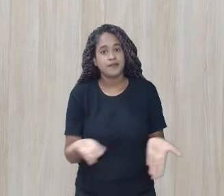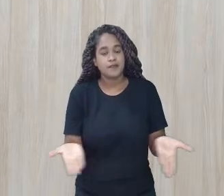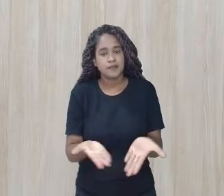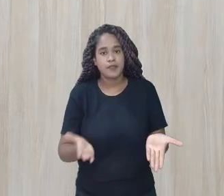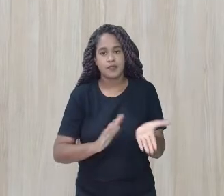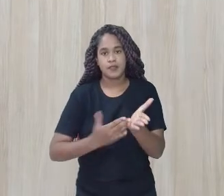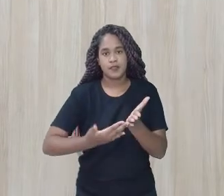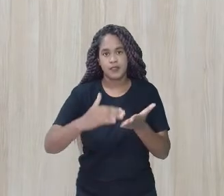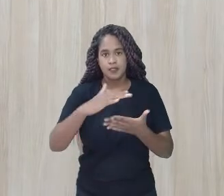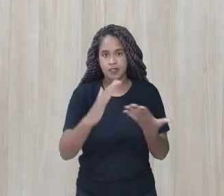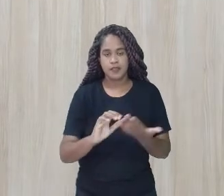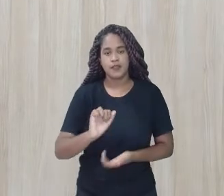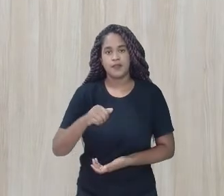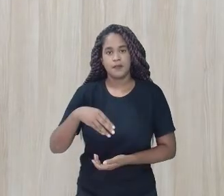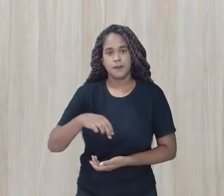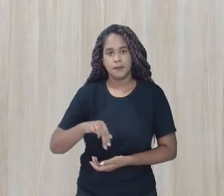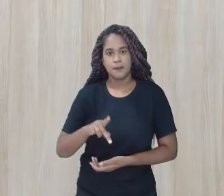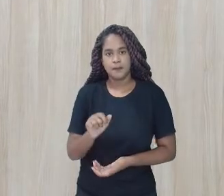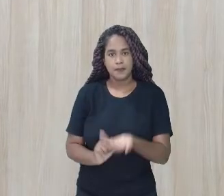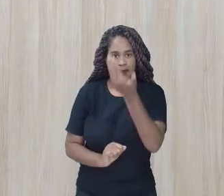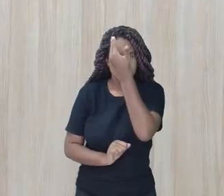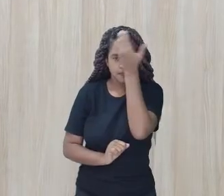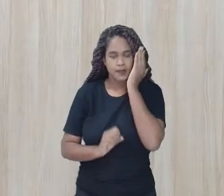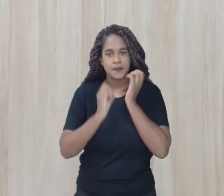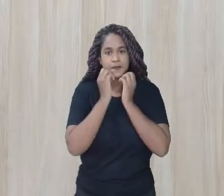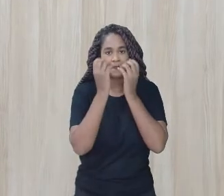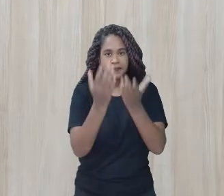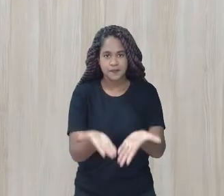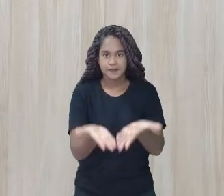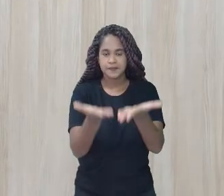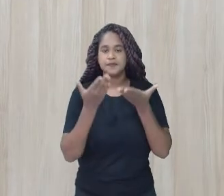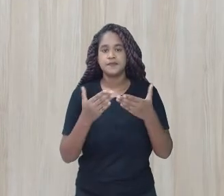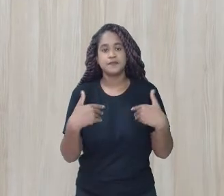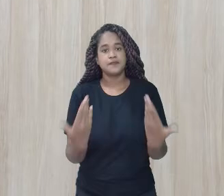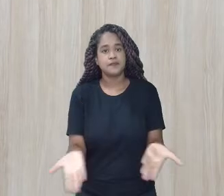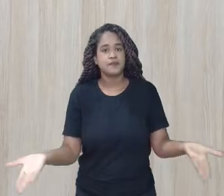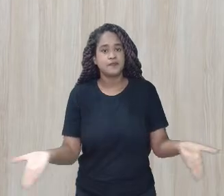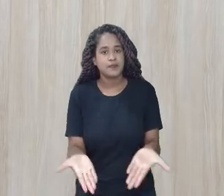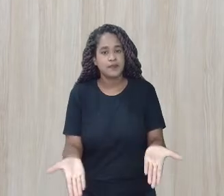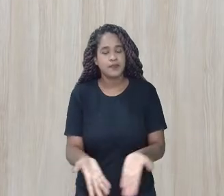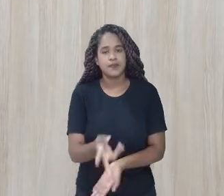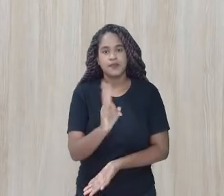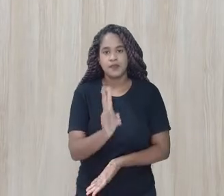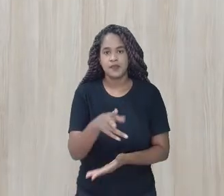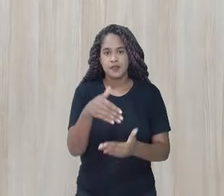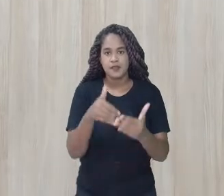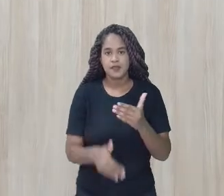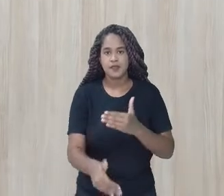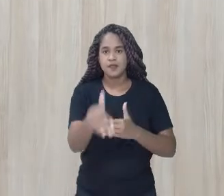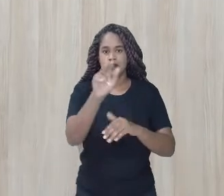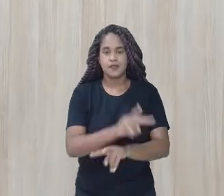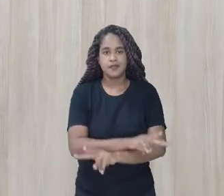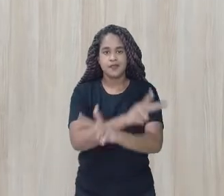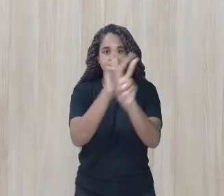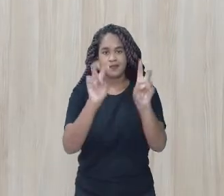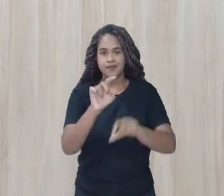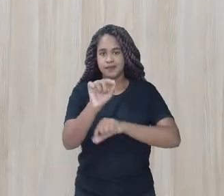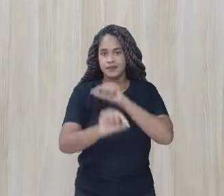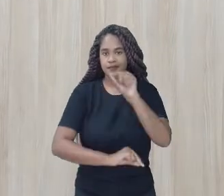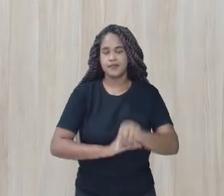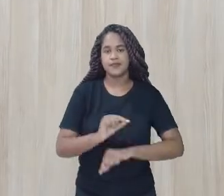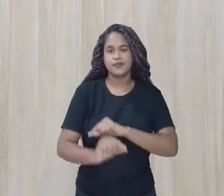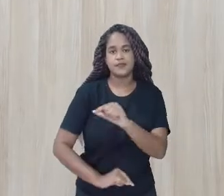sinais hoje é a nossa querida intérprete Amanda. Seja muito bem-vinda, Amanda. E hoje a gente continua falando sobre